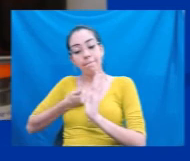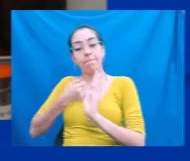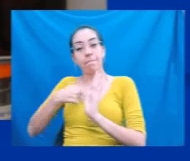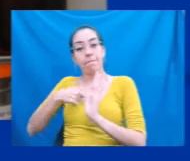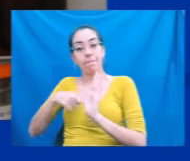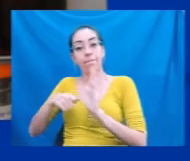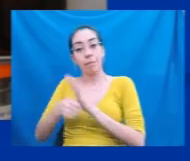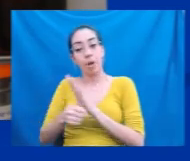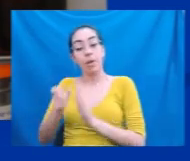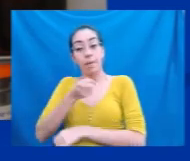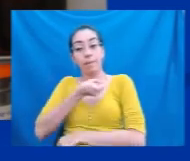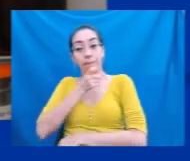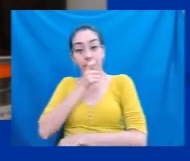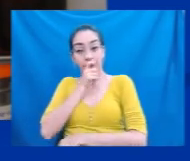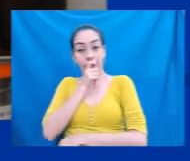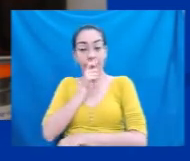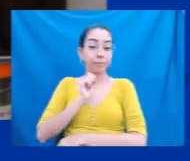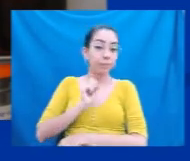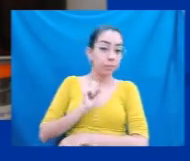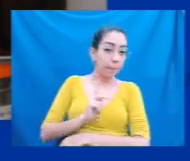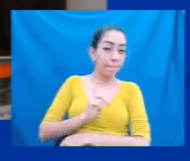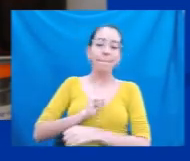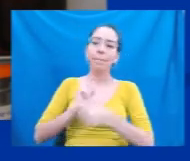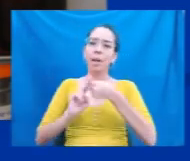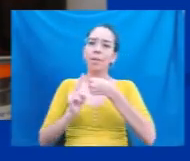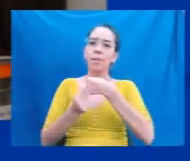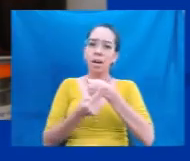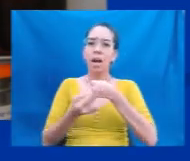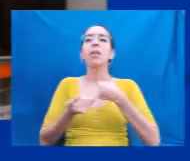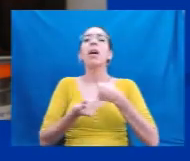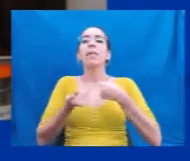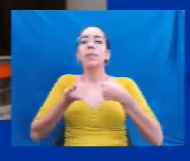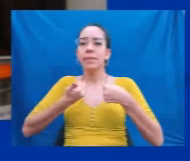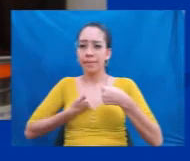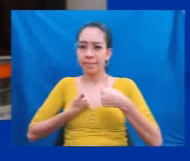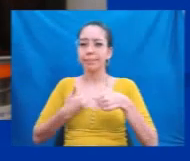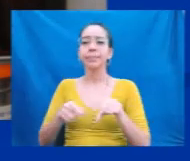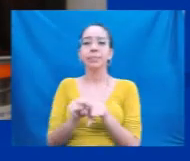vocês vejam aqui as imagens, escrito aqui direto no frasco, né?